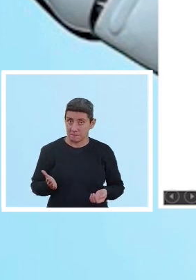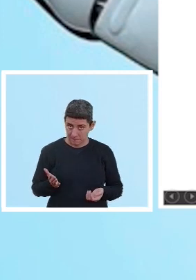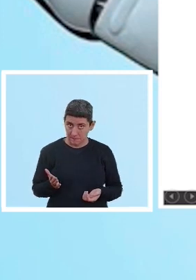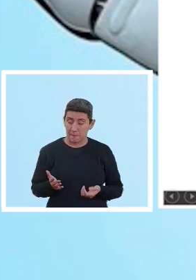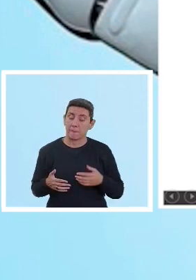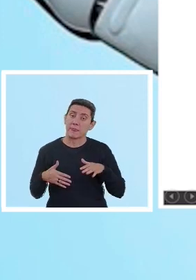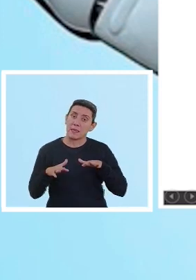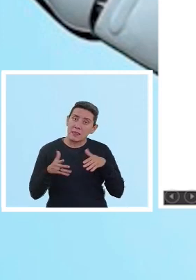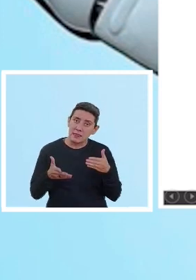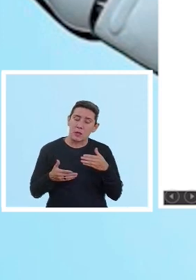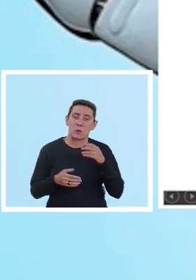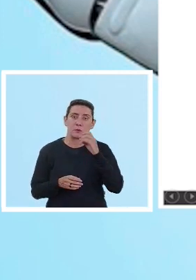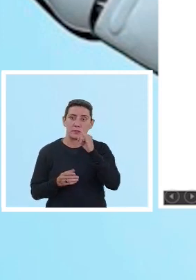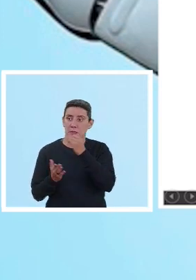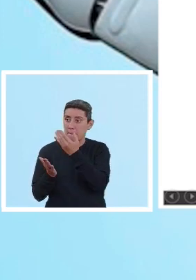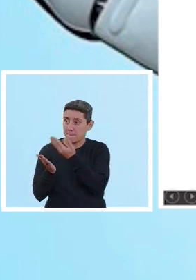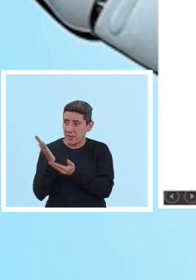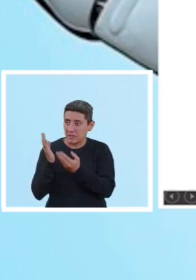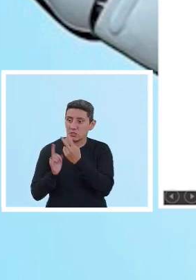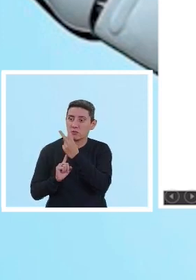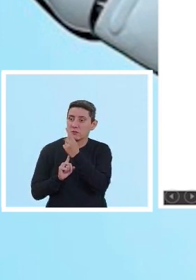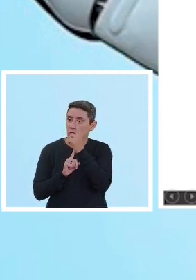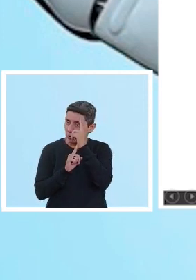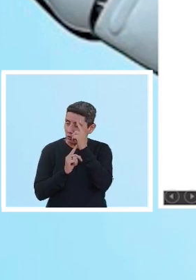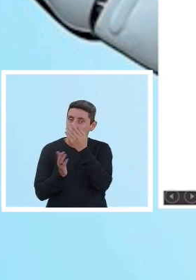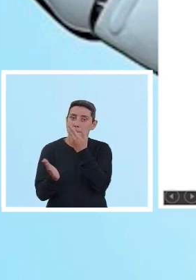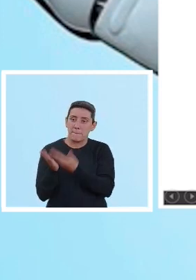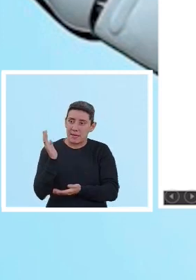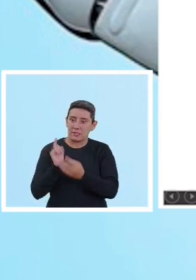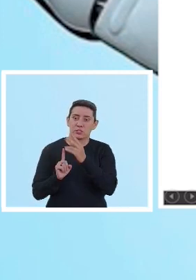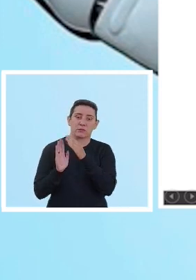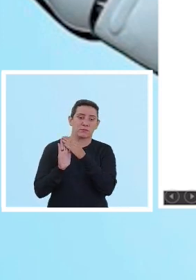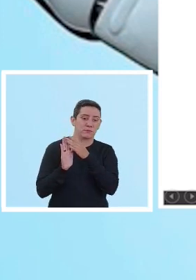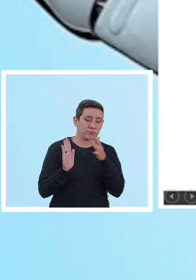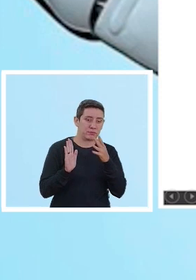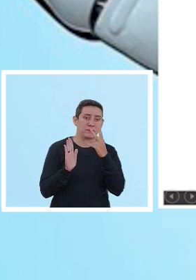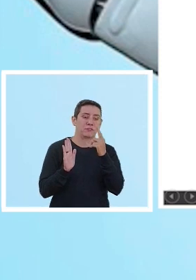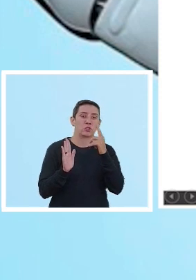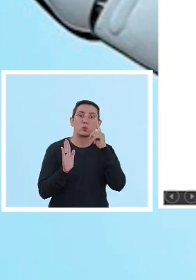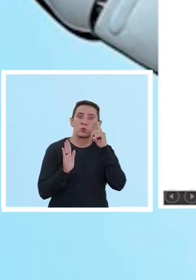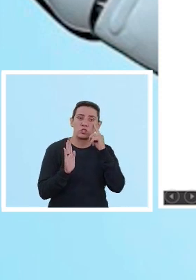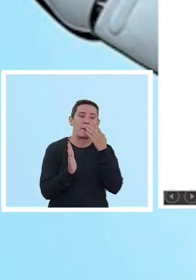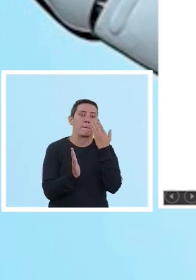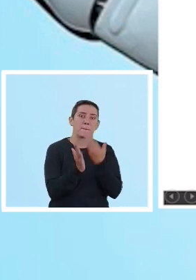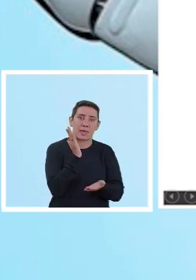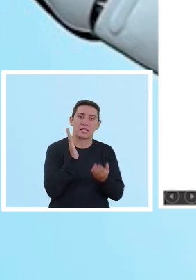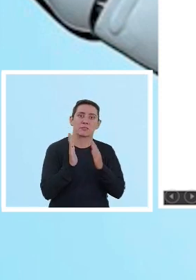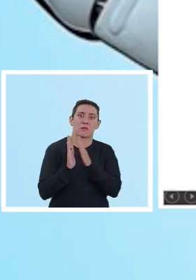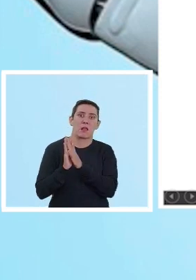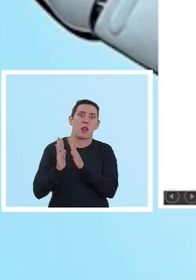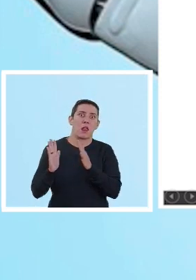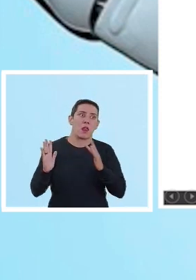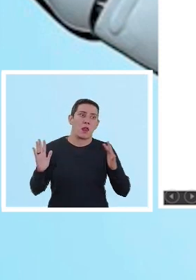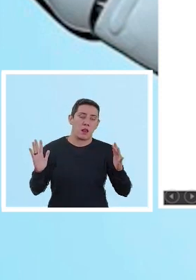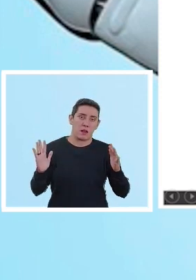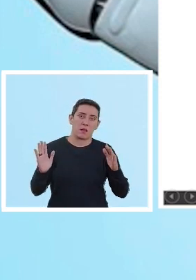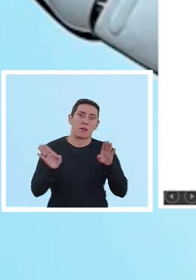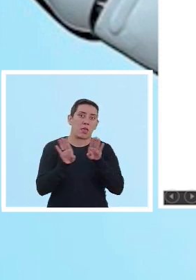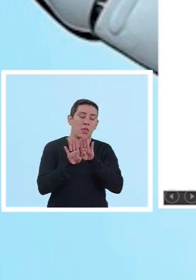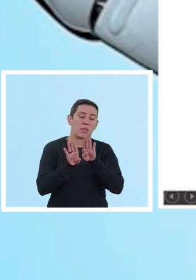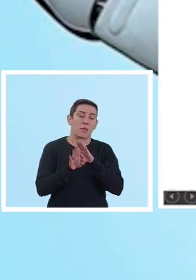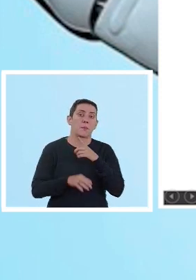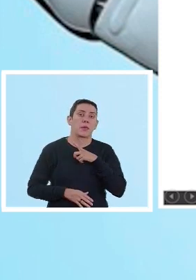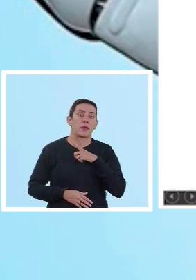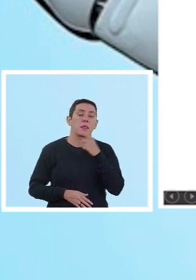janela é mais 21 dias se ele não observar mas 21 dias e ainda tem mais um fator professor que é a questão desce dessa